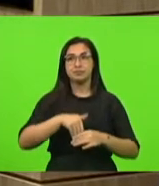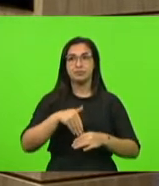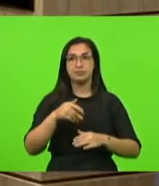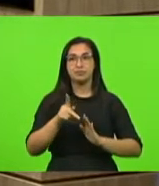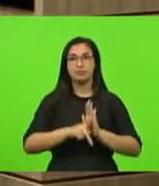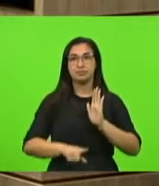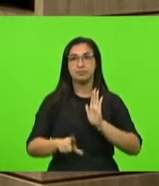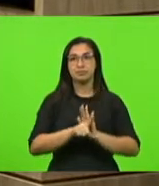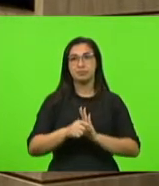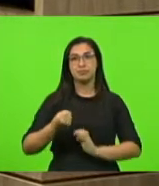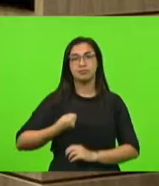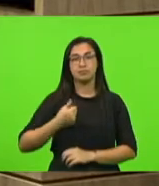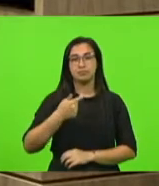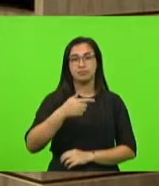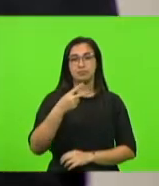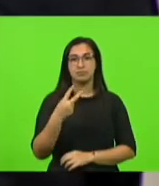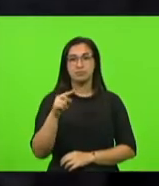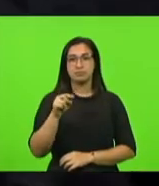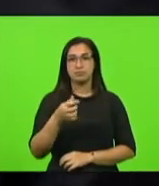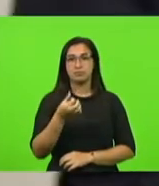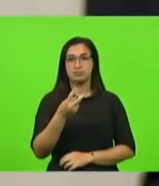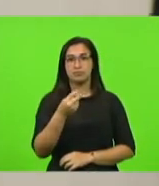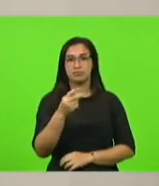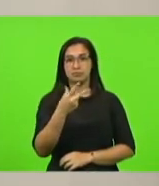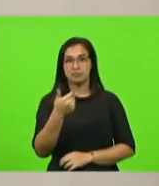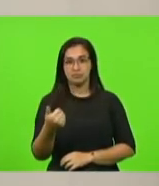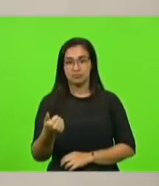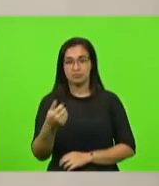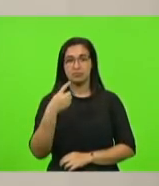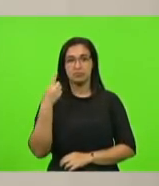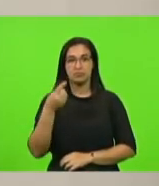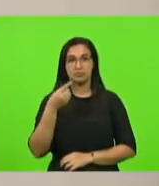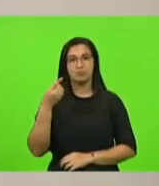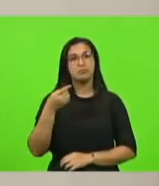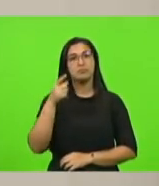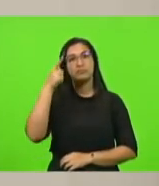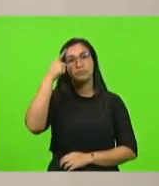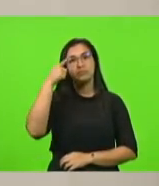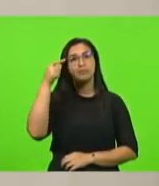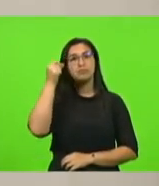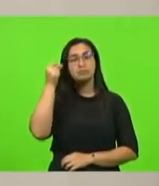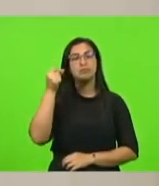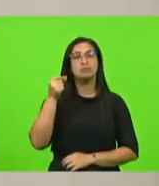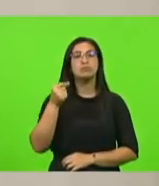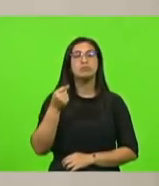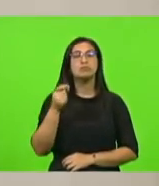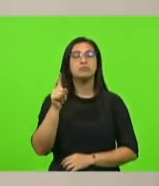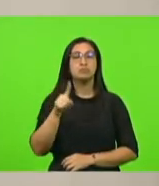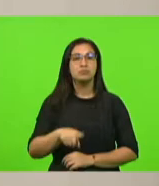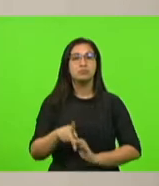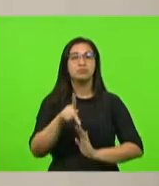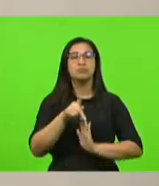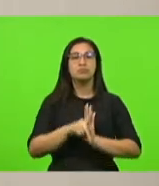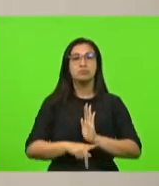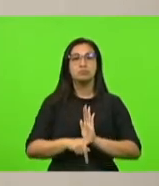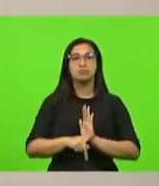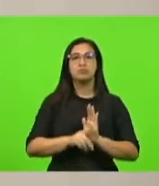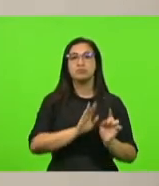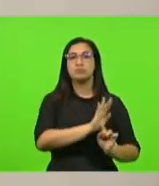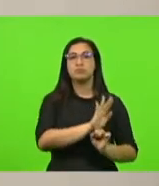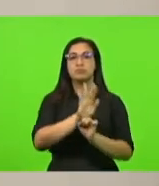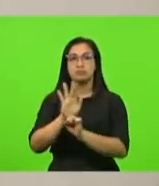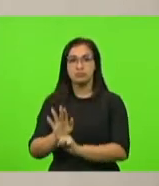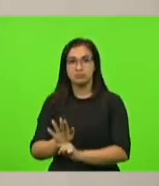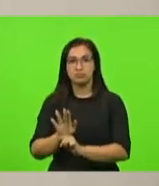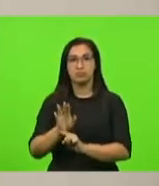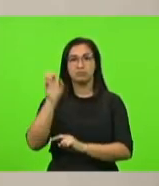projeto de lei 72.6/2021, autor deputada Dirce Ederscheidt. Institui o Programa de Cooperação e o Código Sinal Vermelho